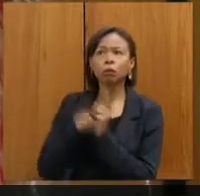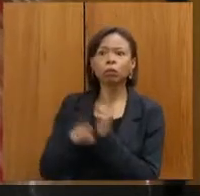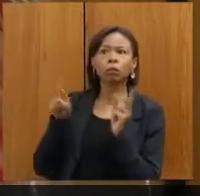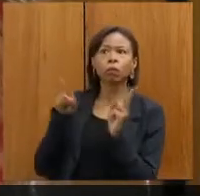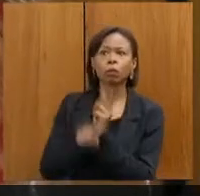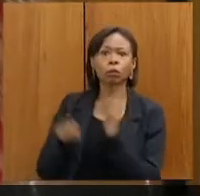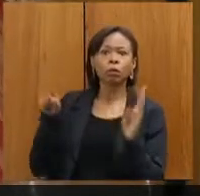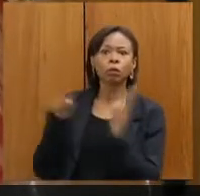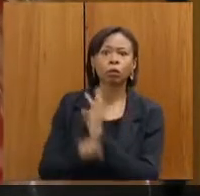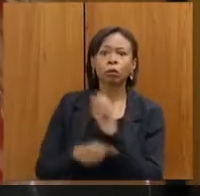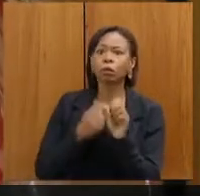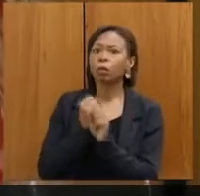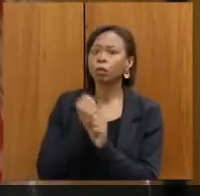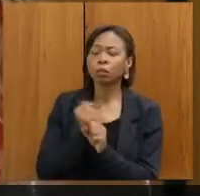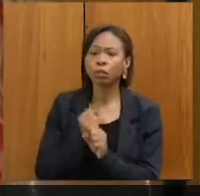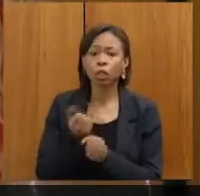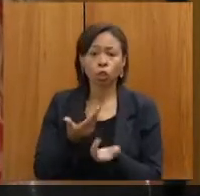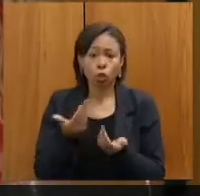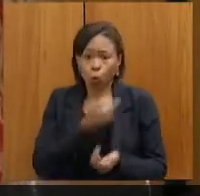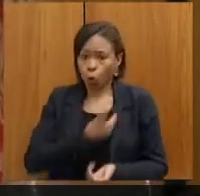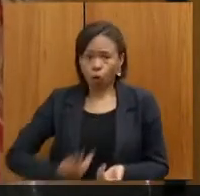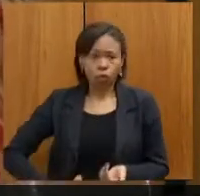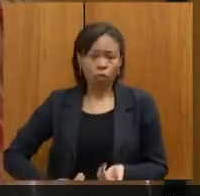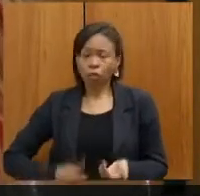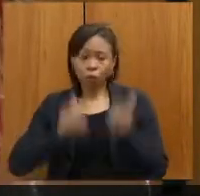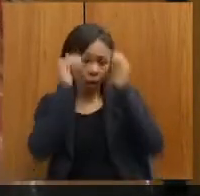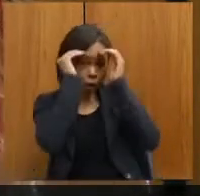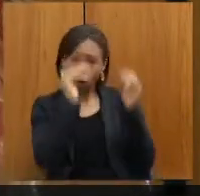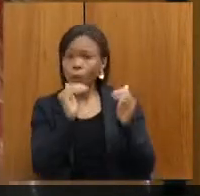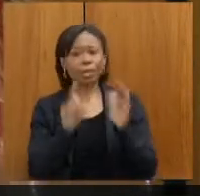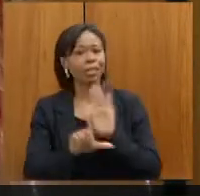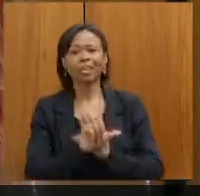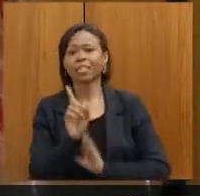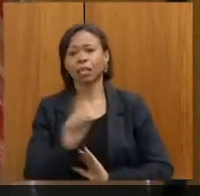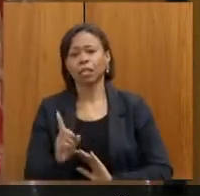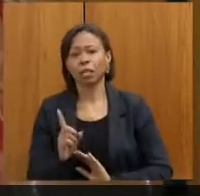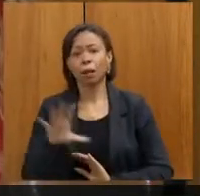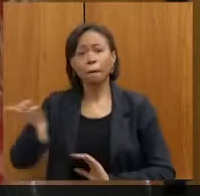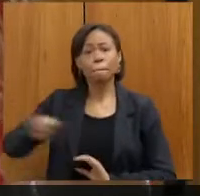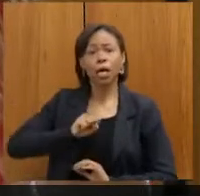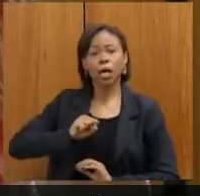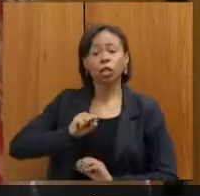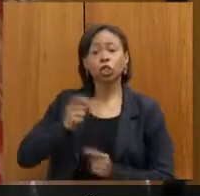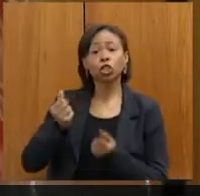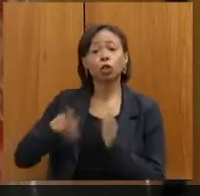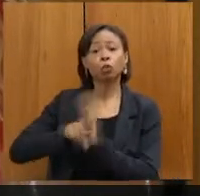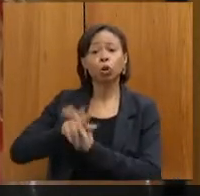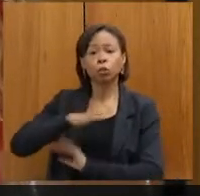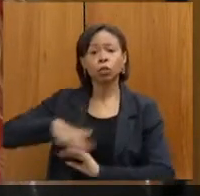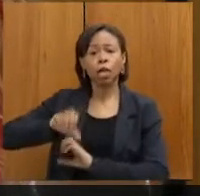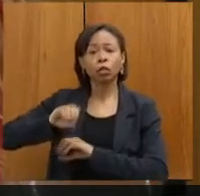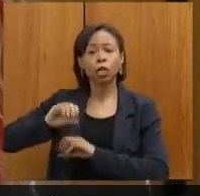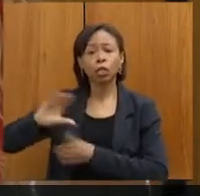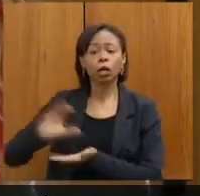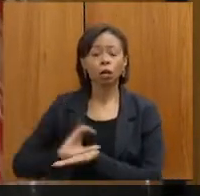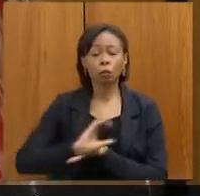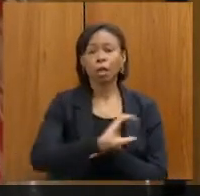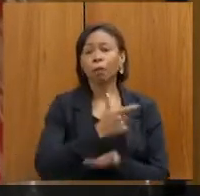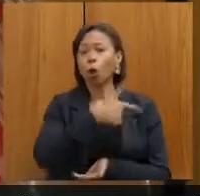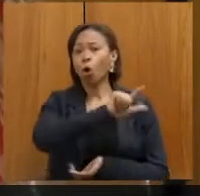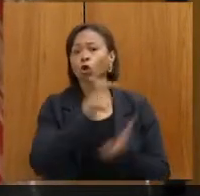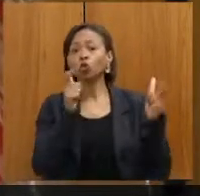e vai consolidando um governo fora-da-lei e pega o dinheiro da educação em Penha Não investe em educação impõe a